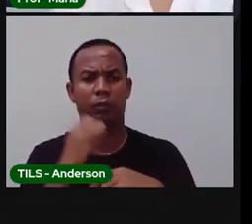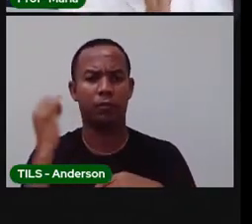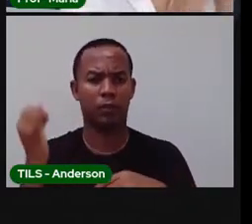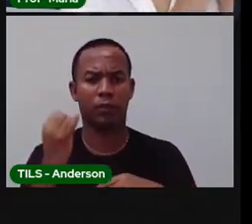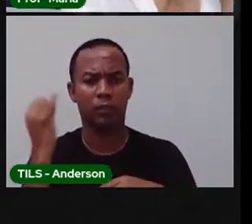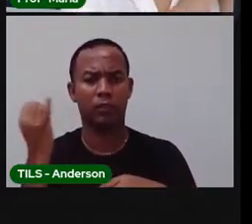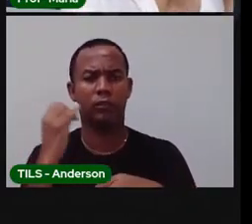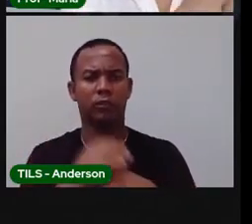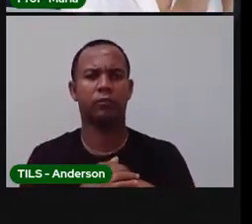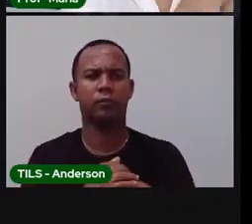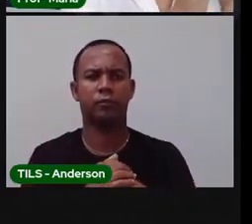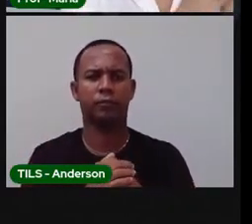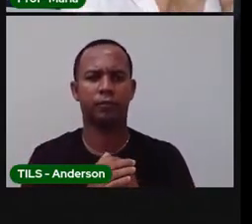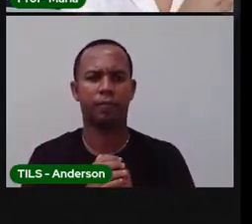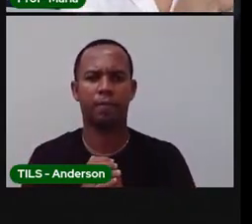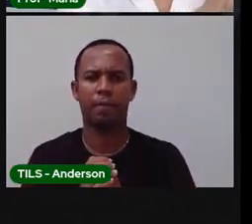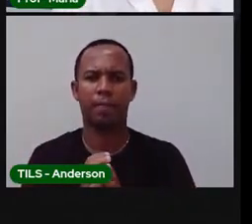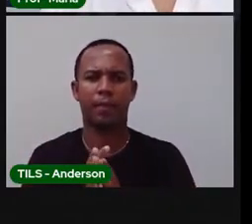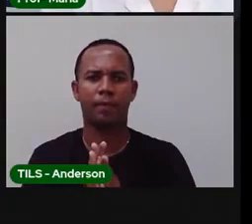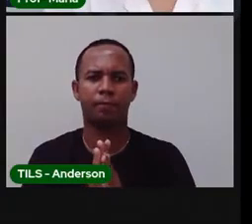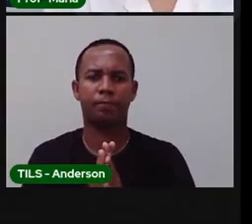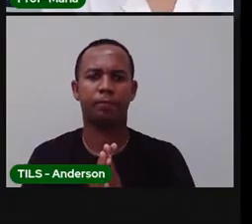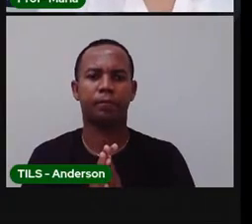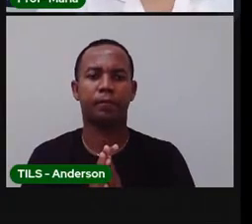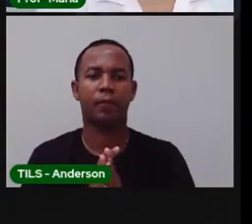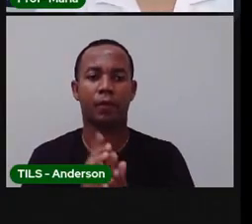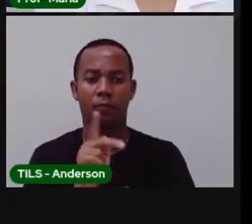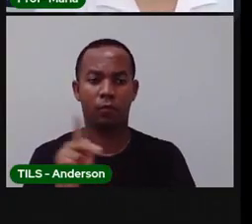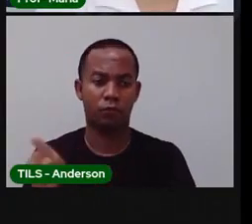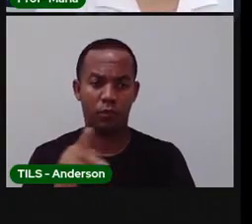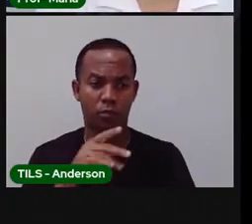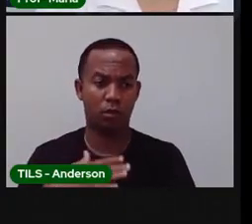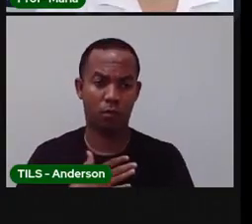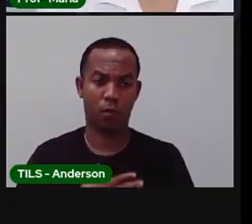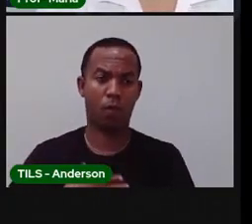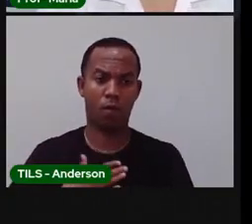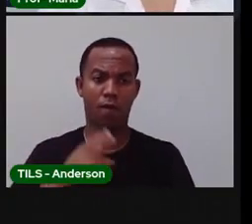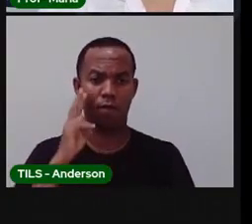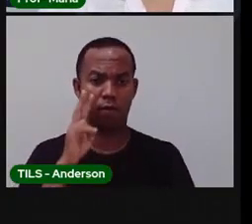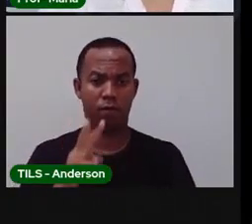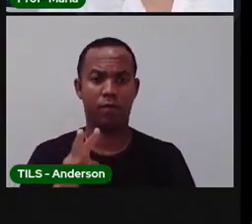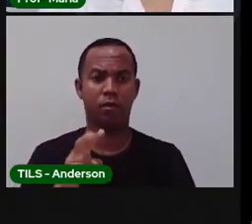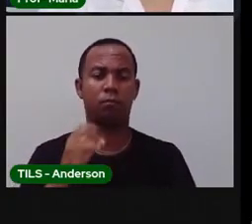importante, que a Pró bate palma de tão importante que ele é.